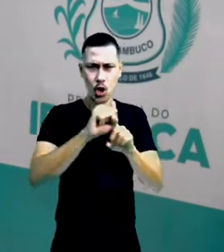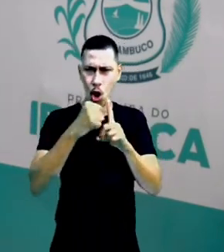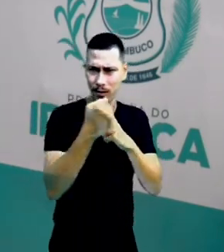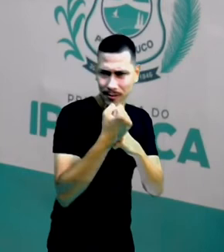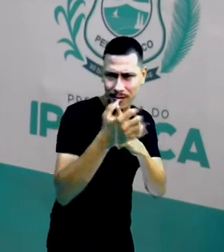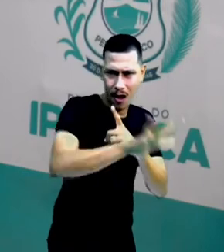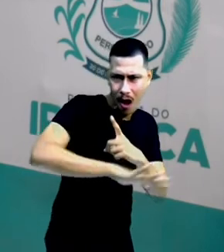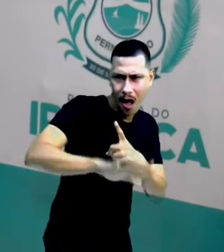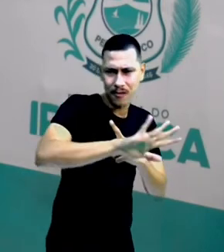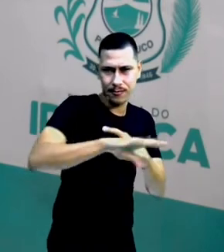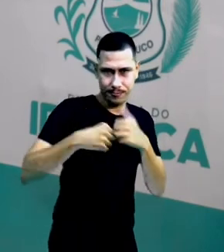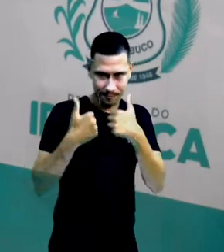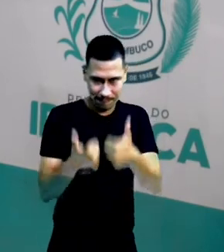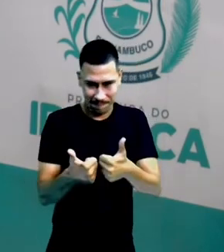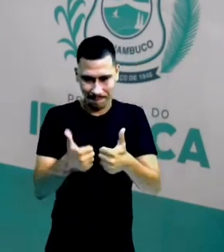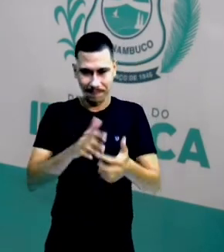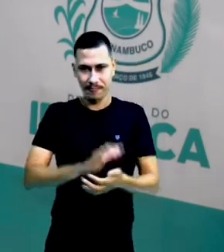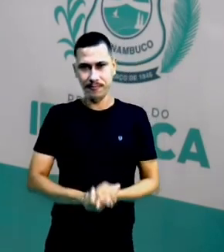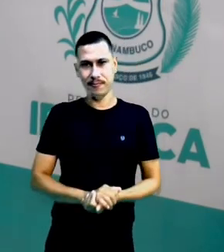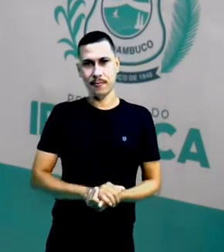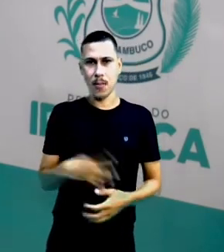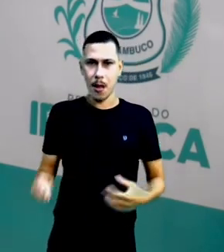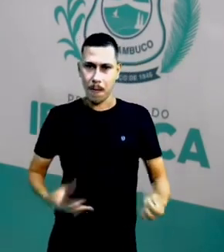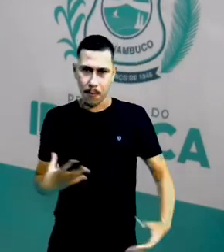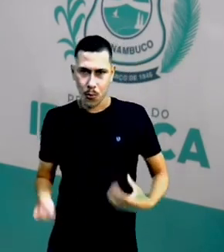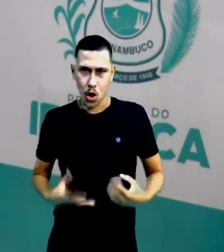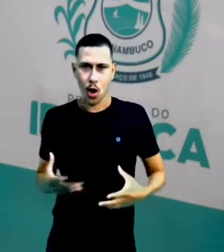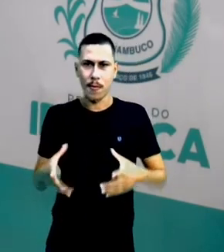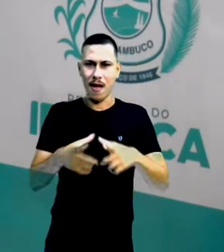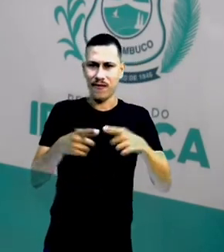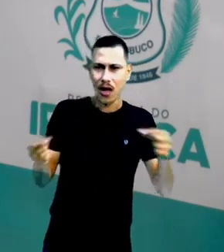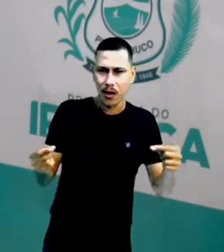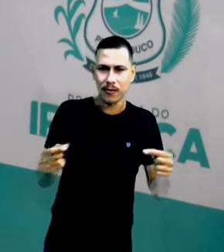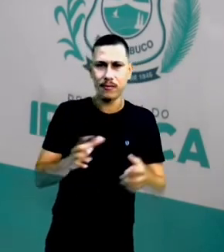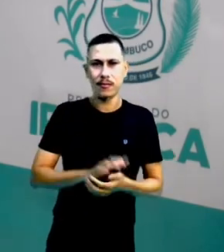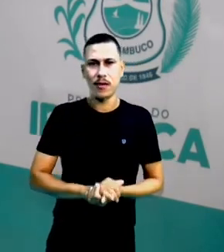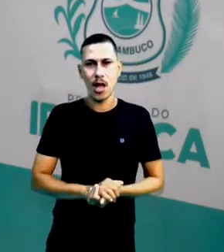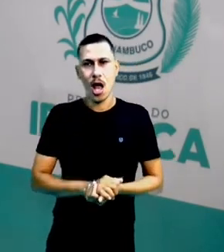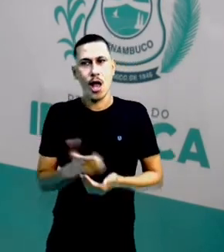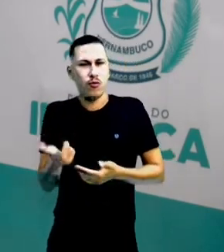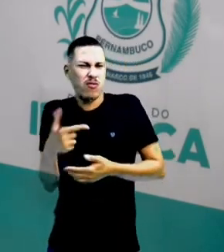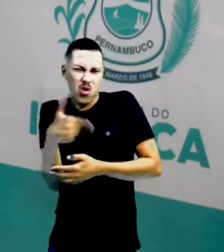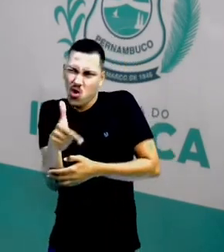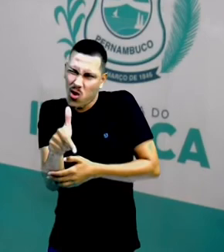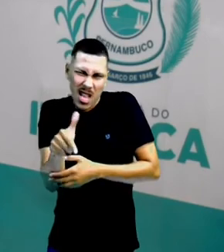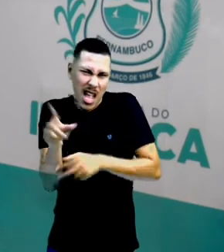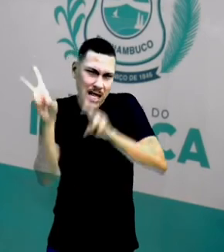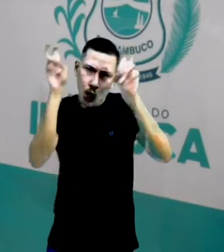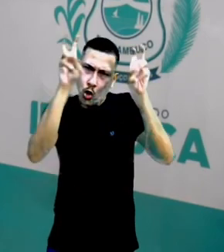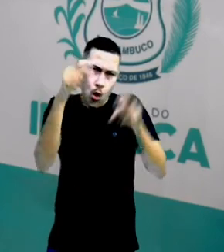tá? Então, os haikais, geralmente eles não têm título,